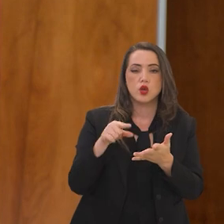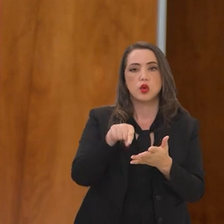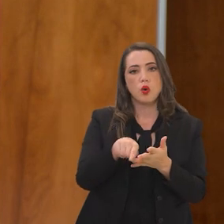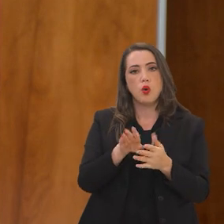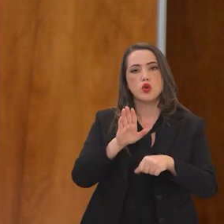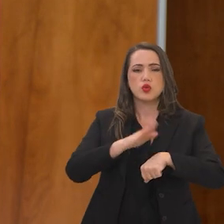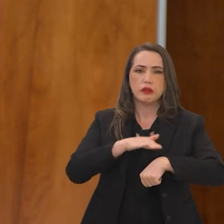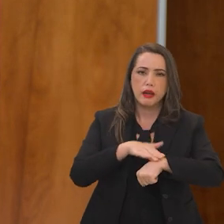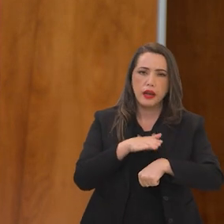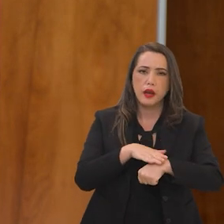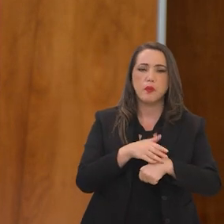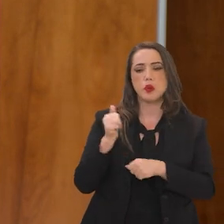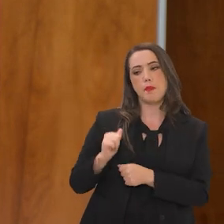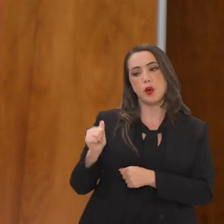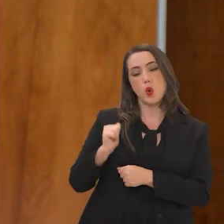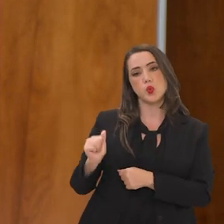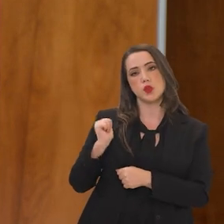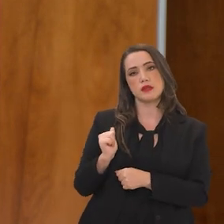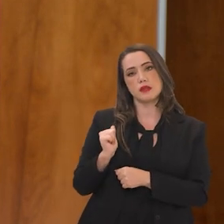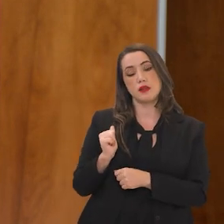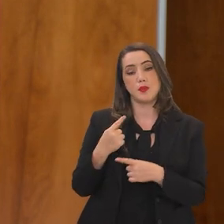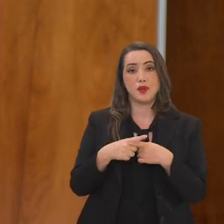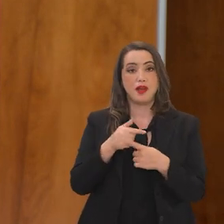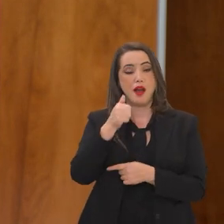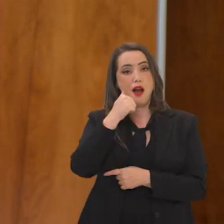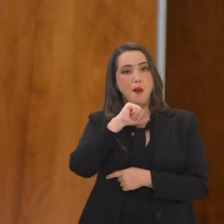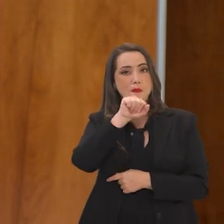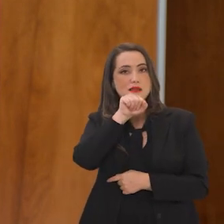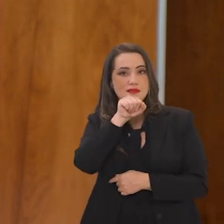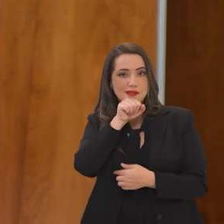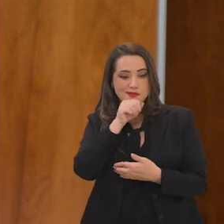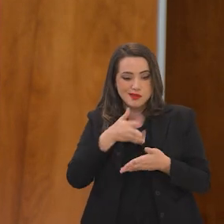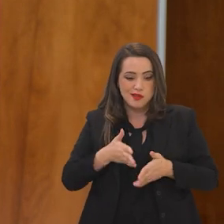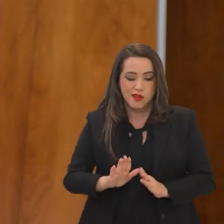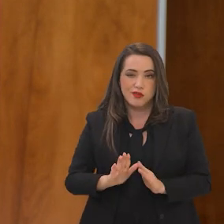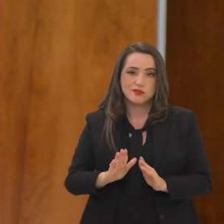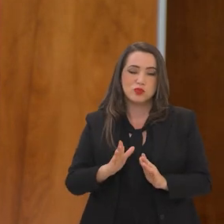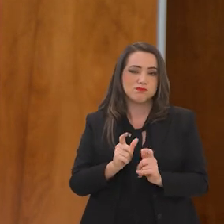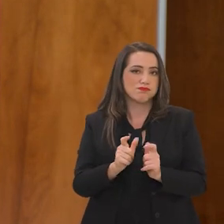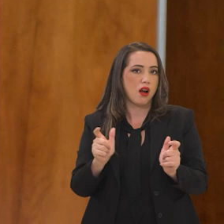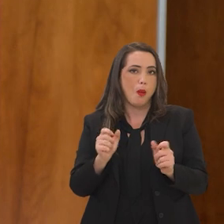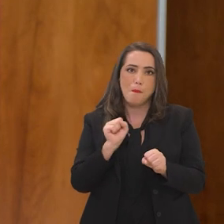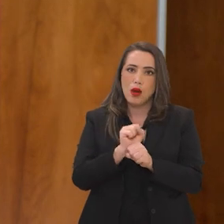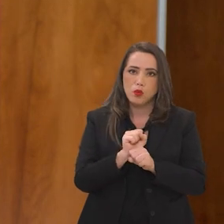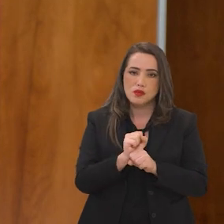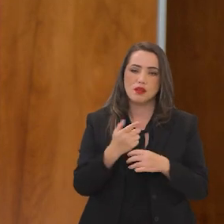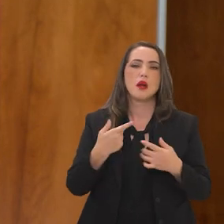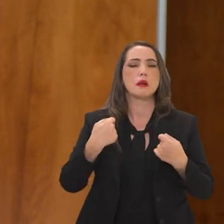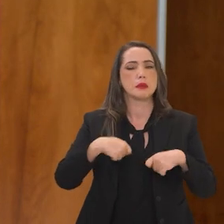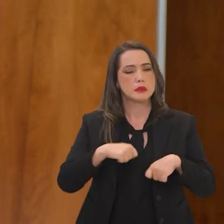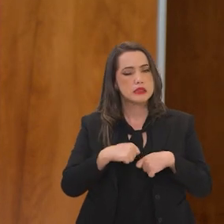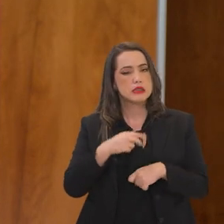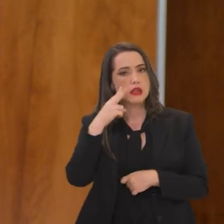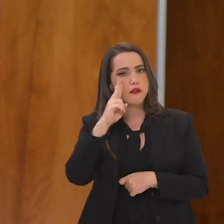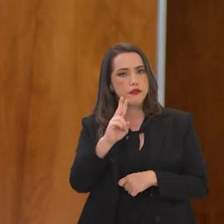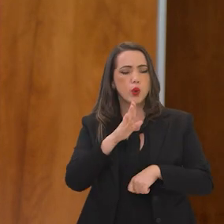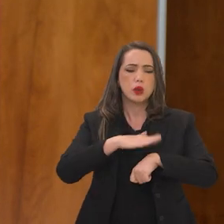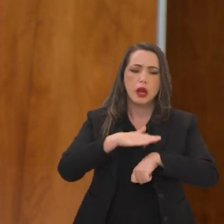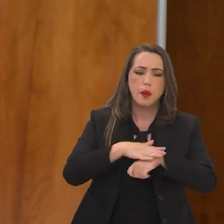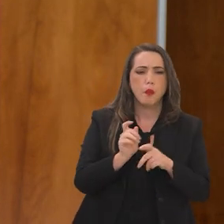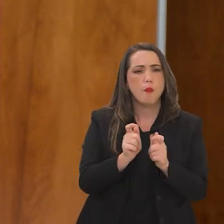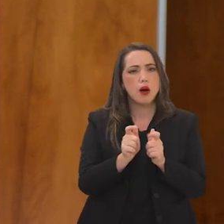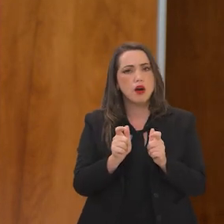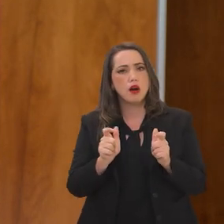restringe a prorrogação da bolsa por maternidade por parentalidade então ampliar esse período de